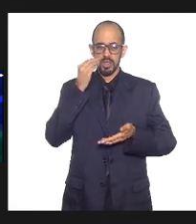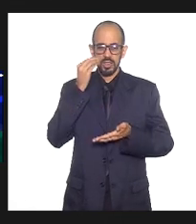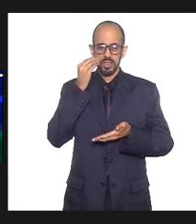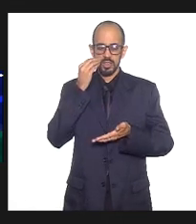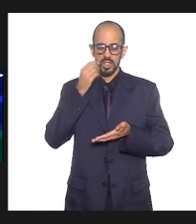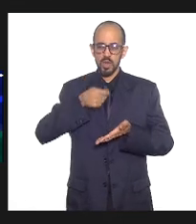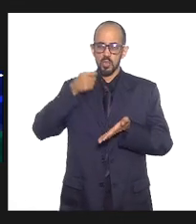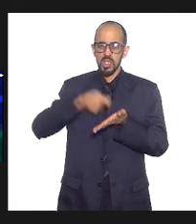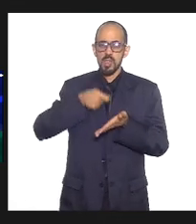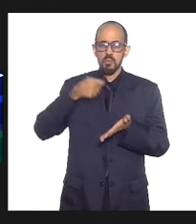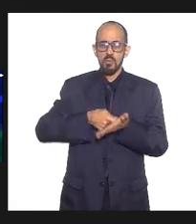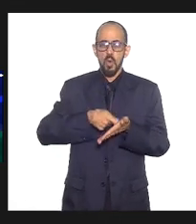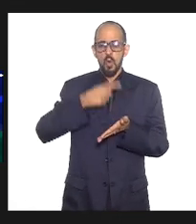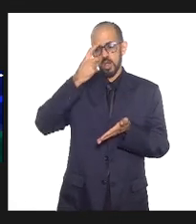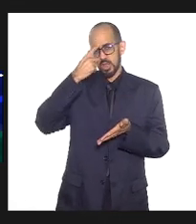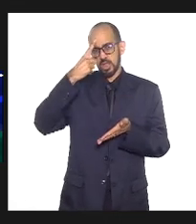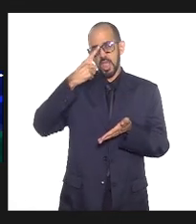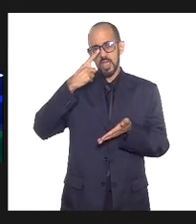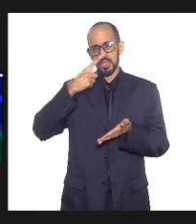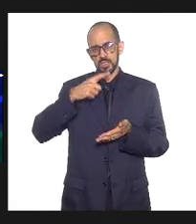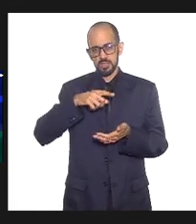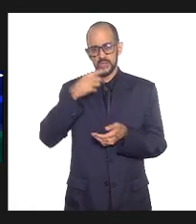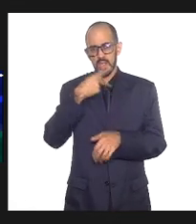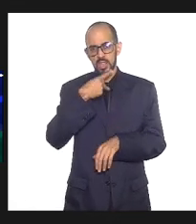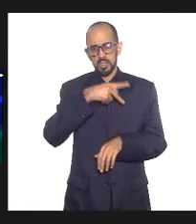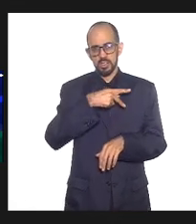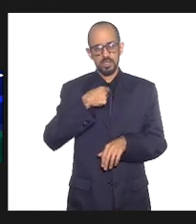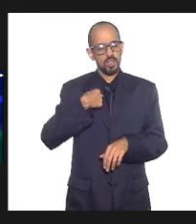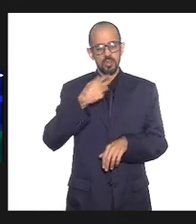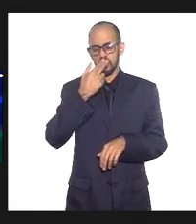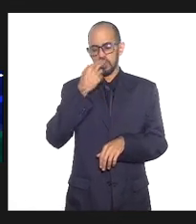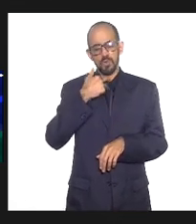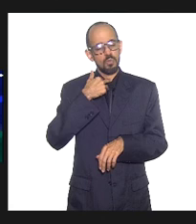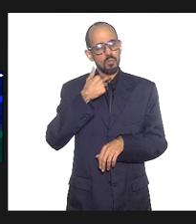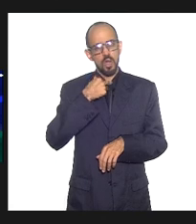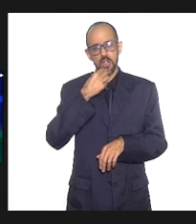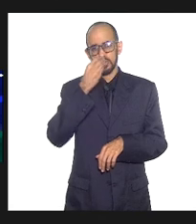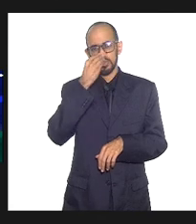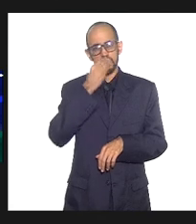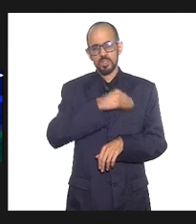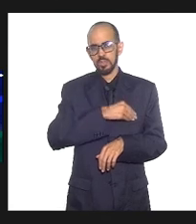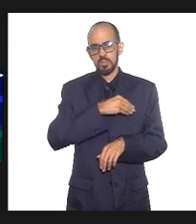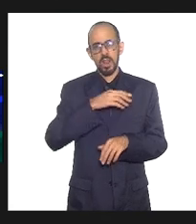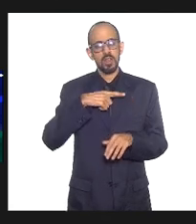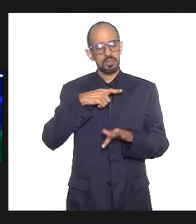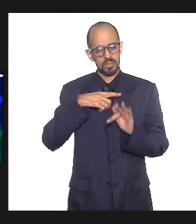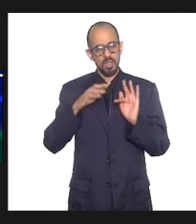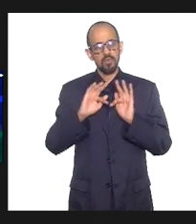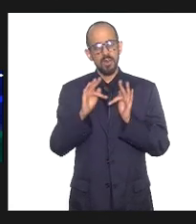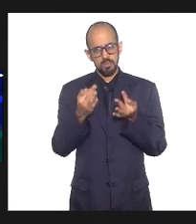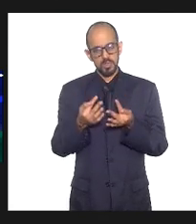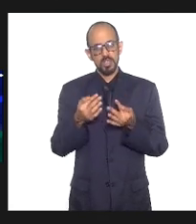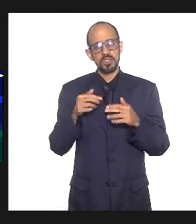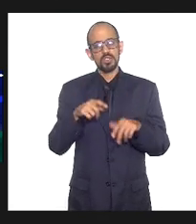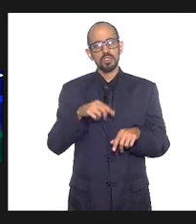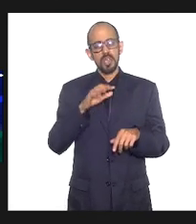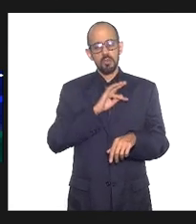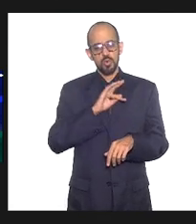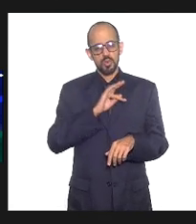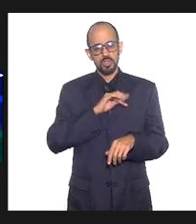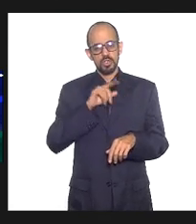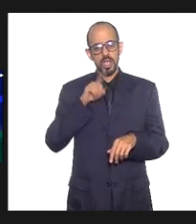coleira ideológica, eu não posso ignorar que há famílias do lado da polícia e que a polícia é a nossa